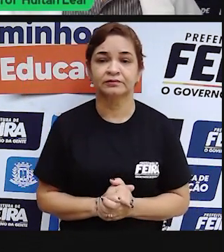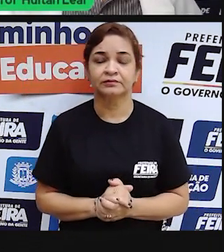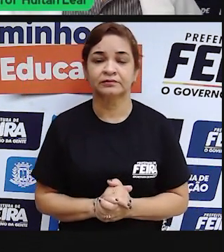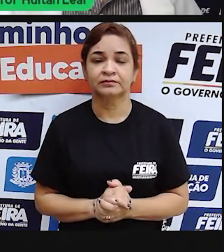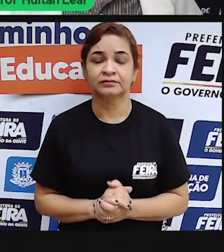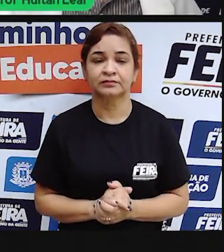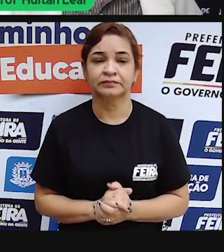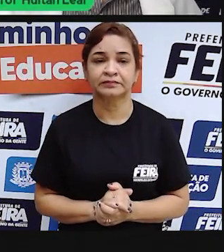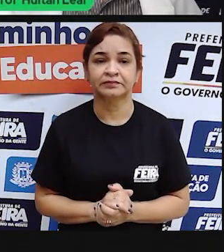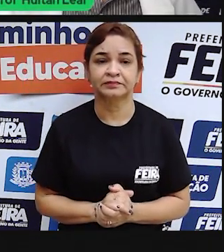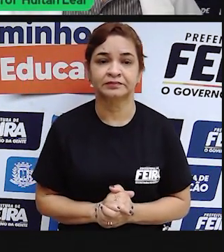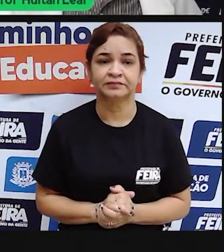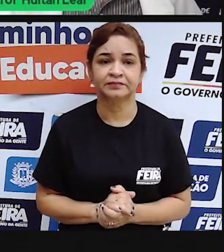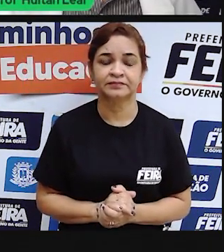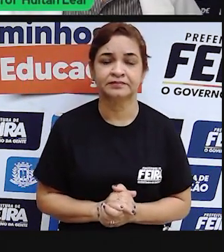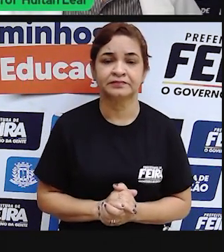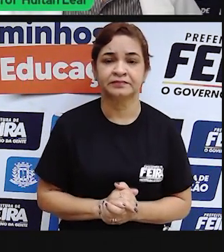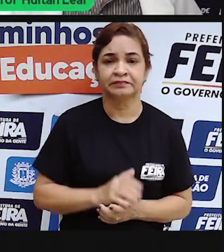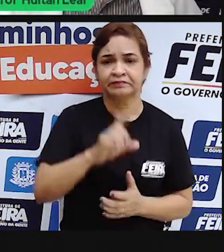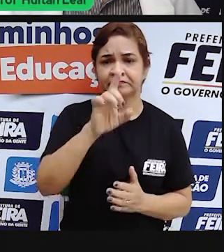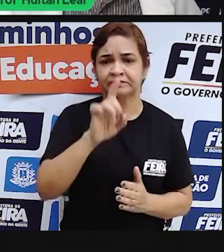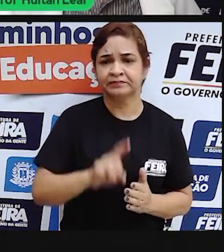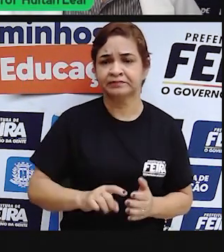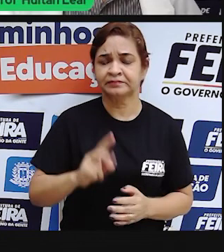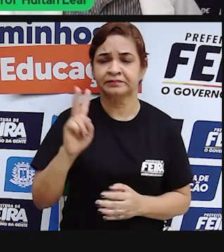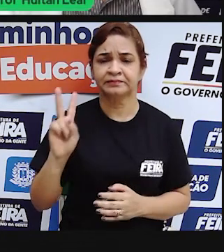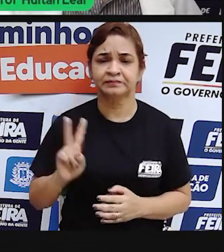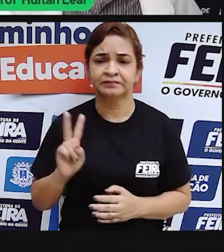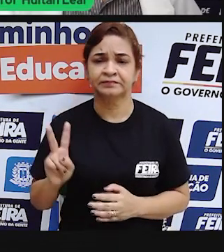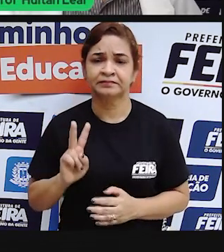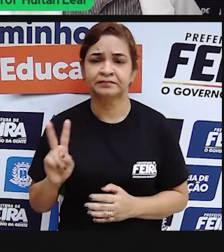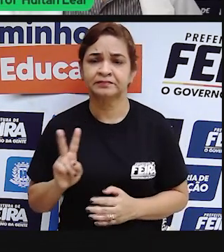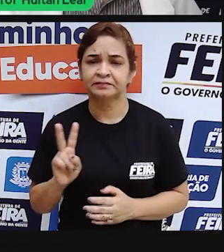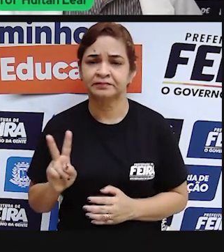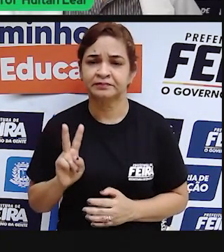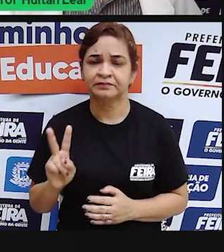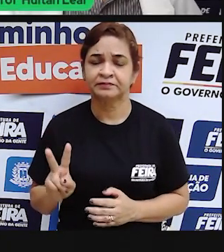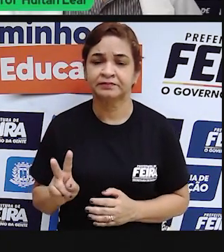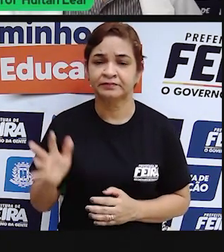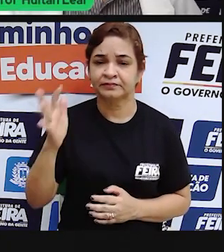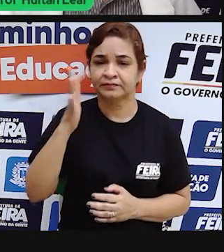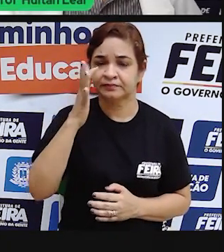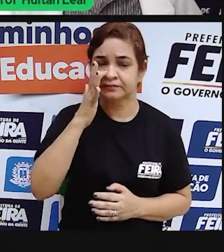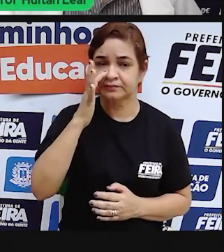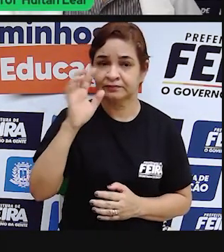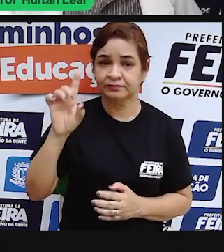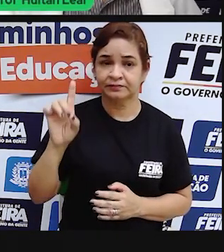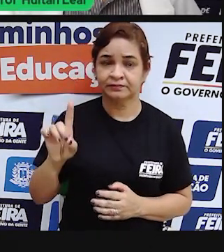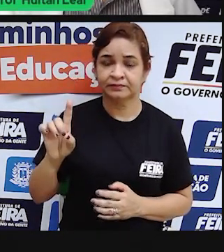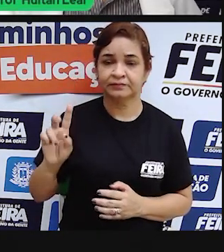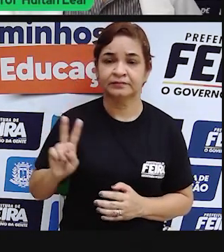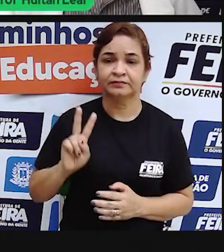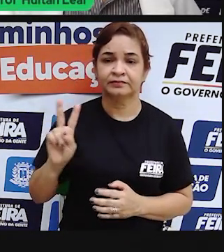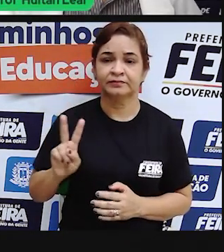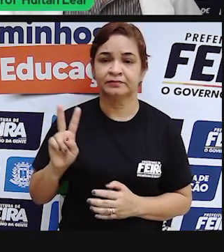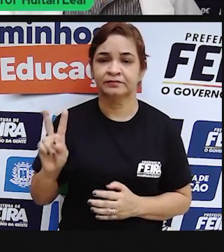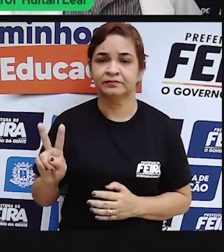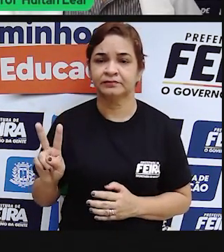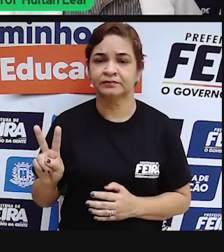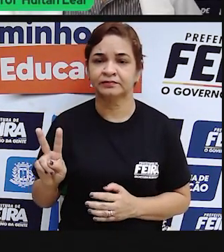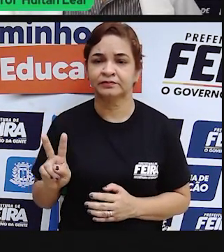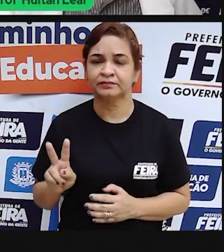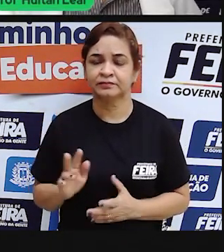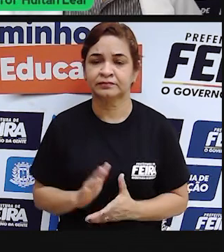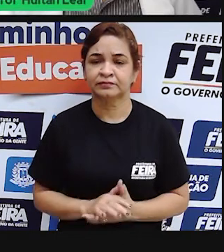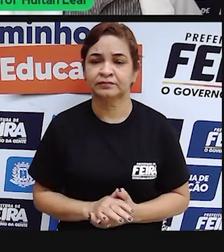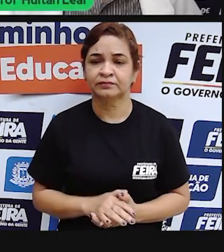Deputados e vereadores, honrem nossos votos. Eu estou chamando a atenção dos deputados e vereadores. Ok?